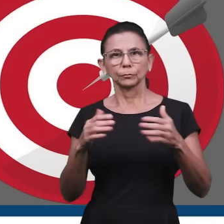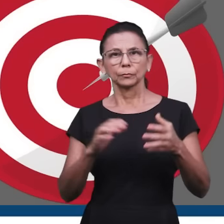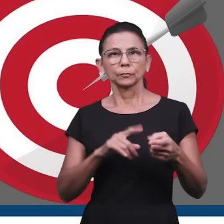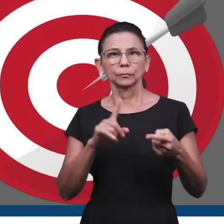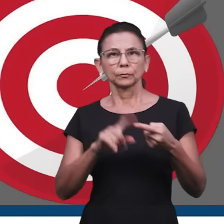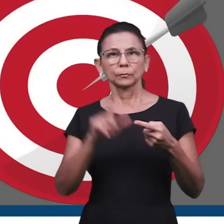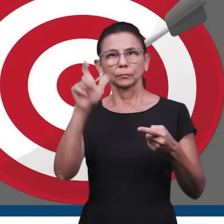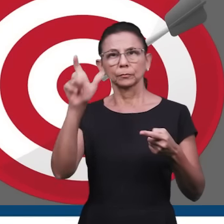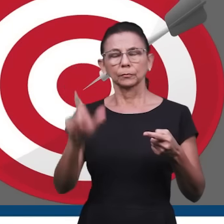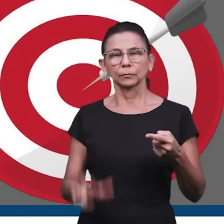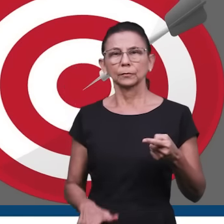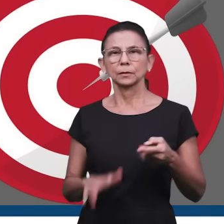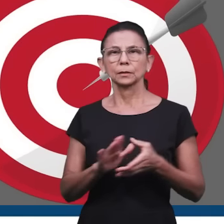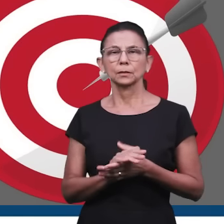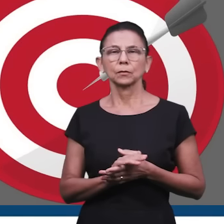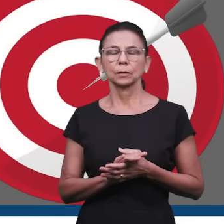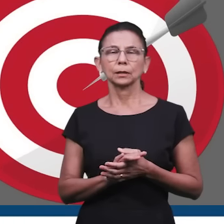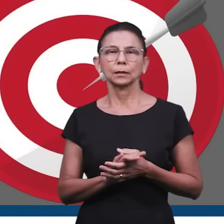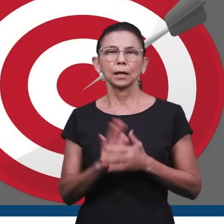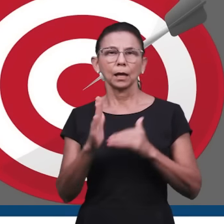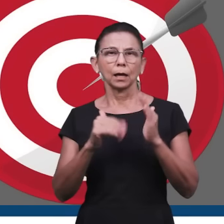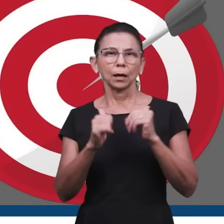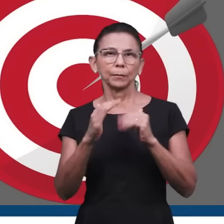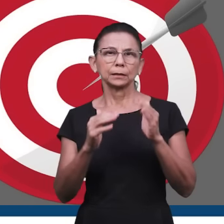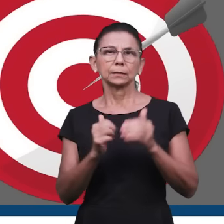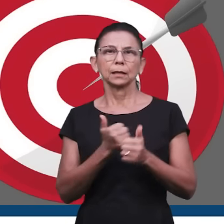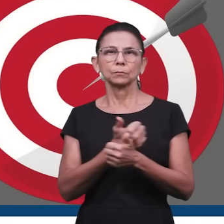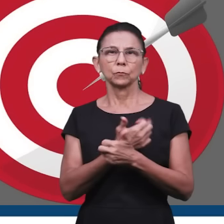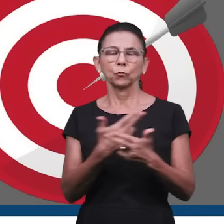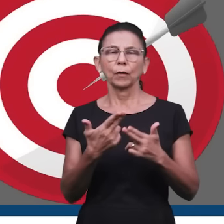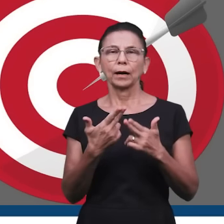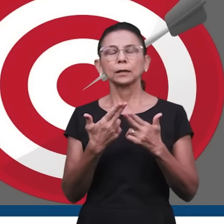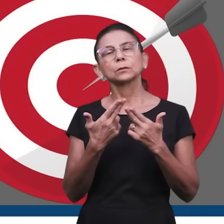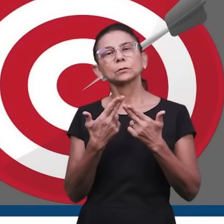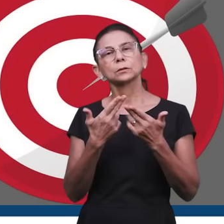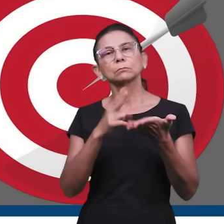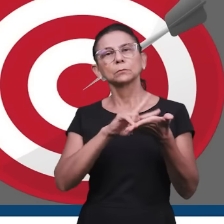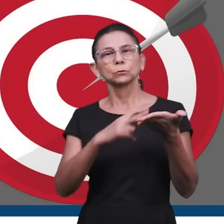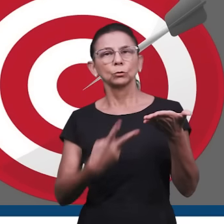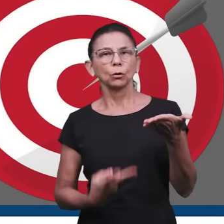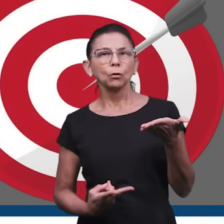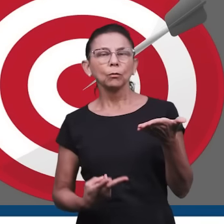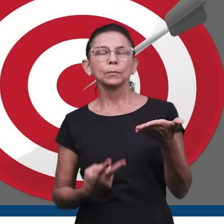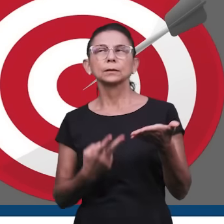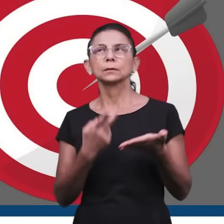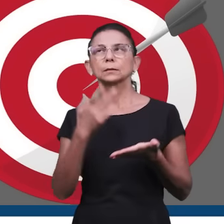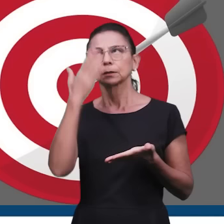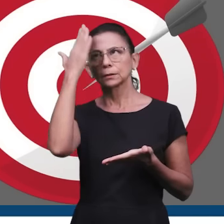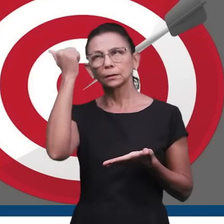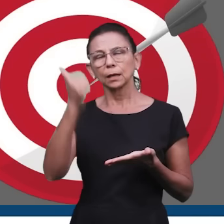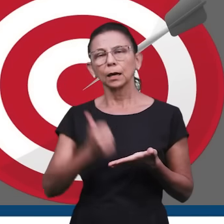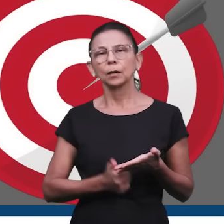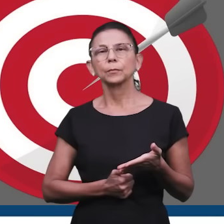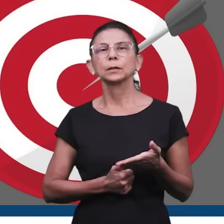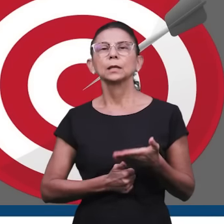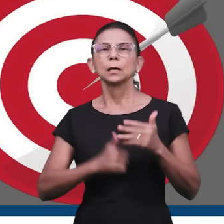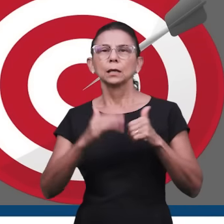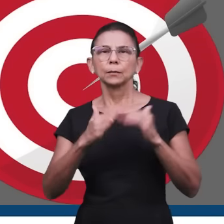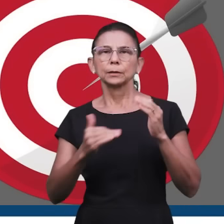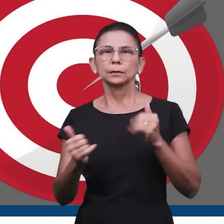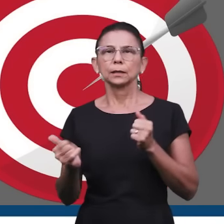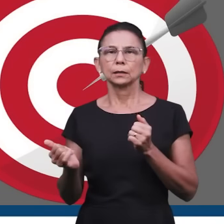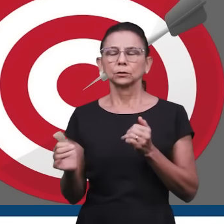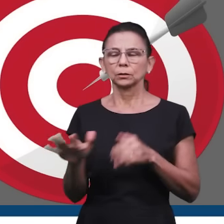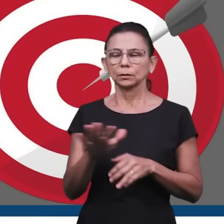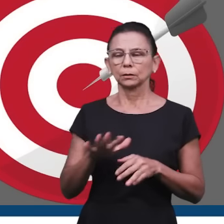Então nós temos aqui pessoas que têm habilidades linguísticas, que conseguem falar vários idiomas, pessoas que têm